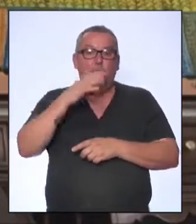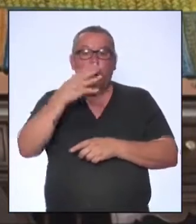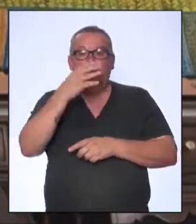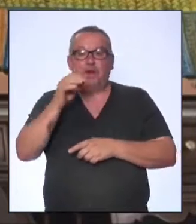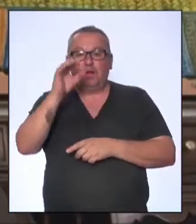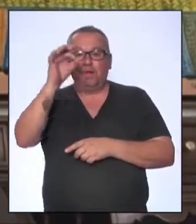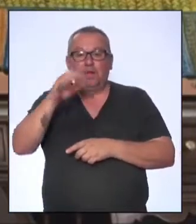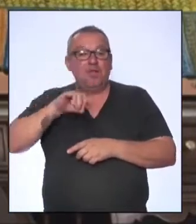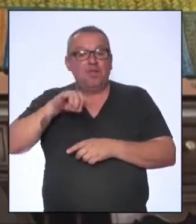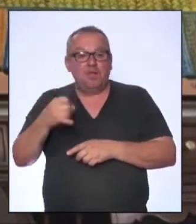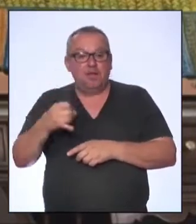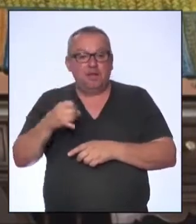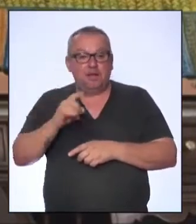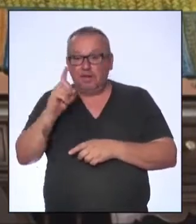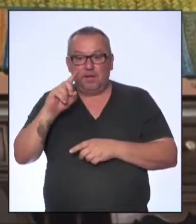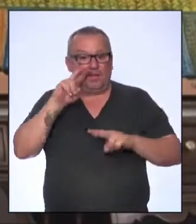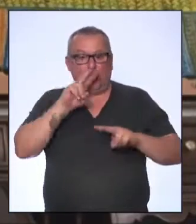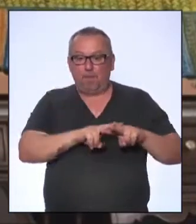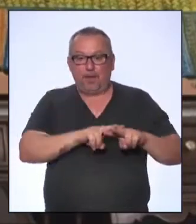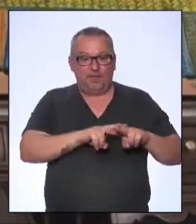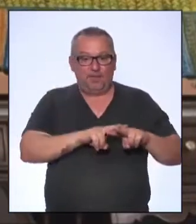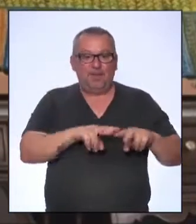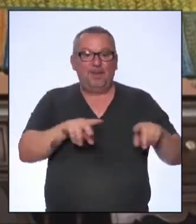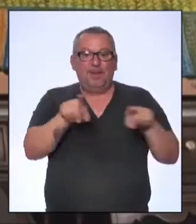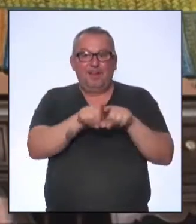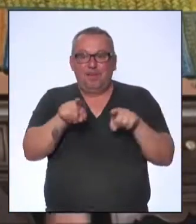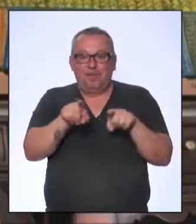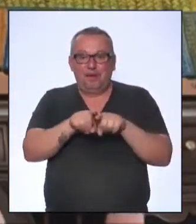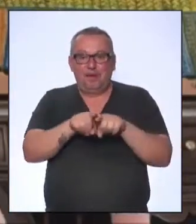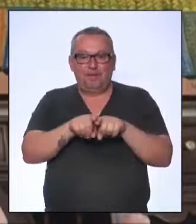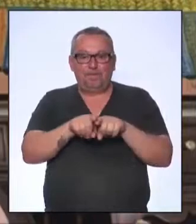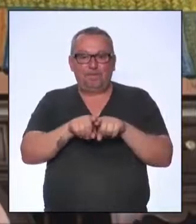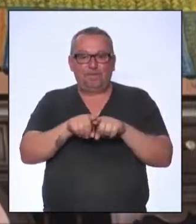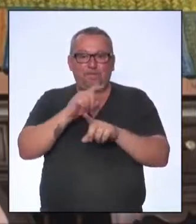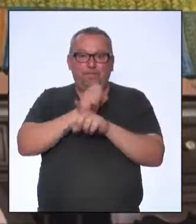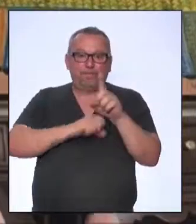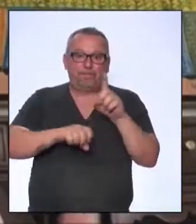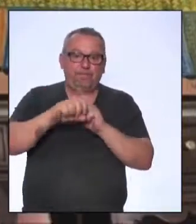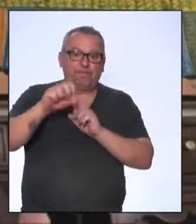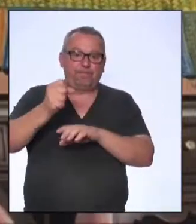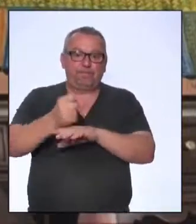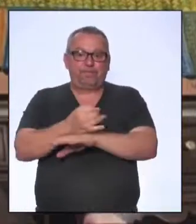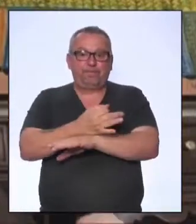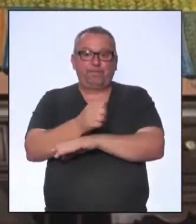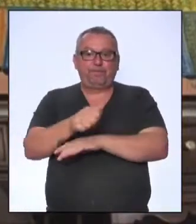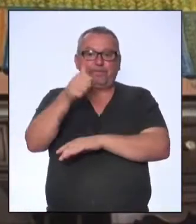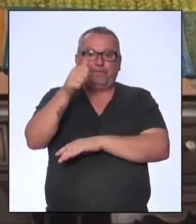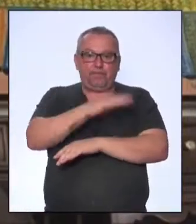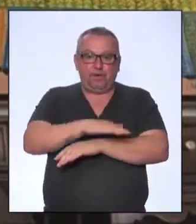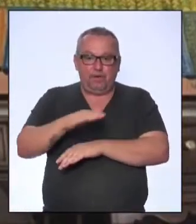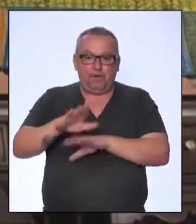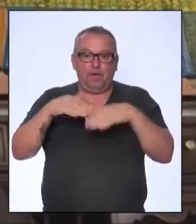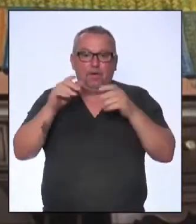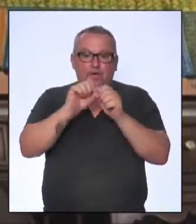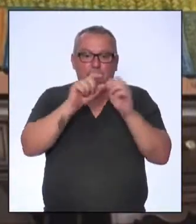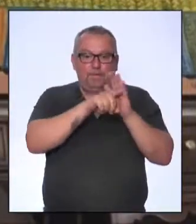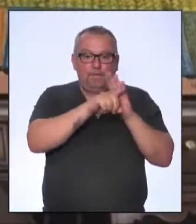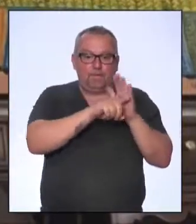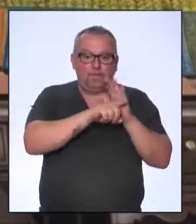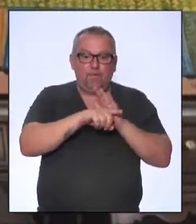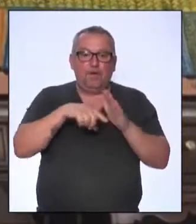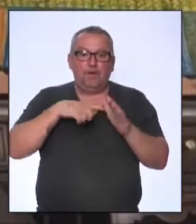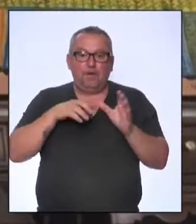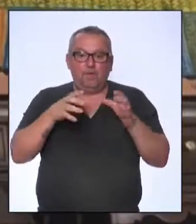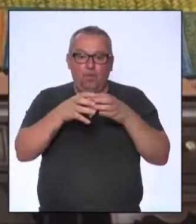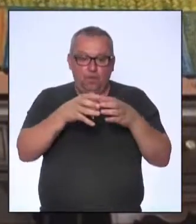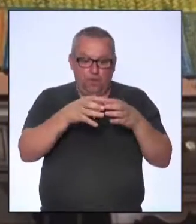40% de chance de não ser preso. Então, as socioemocionais na primeira infância, quando você pesquisa um grupo que teve com um